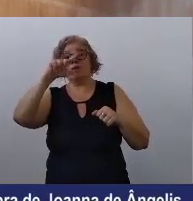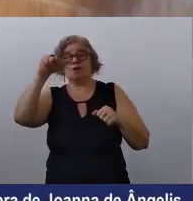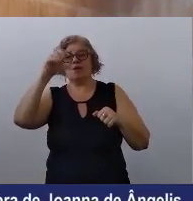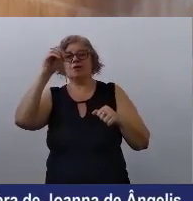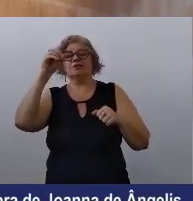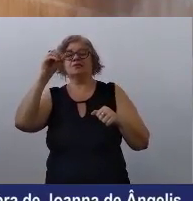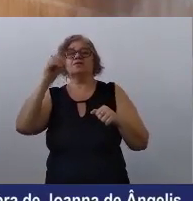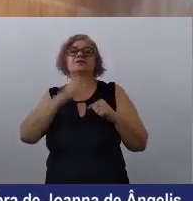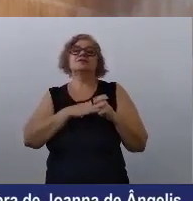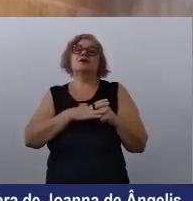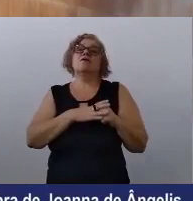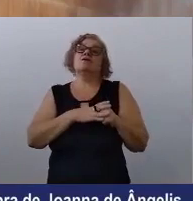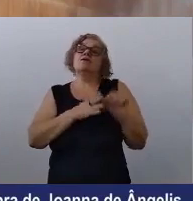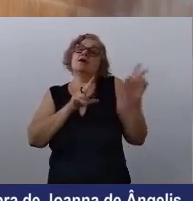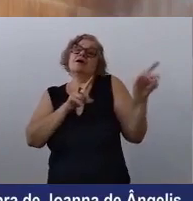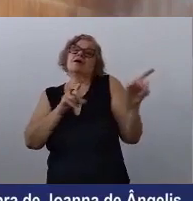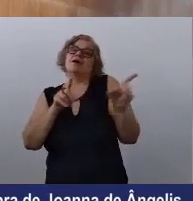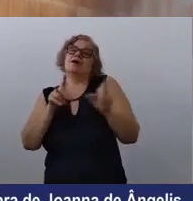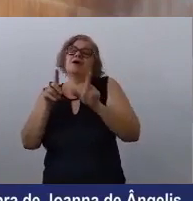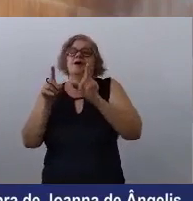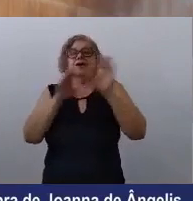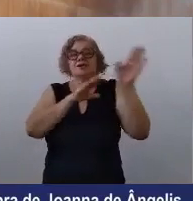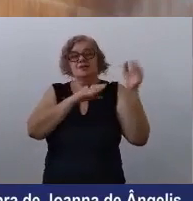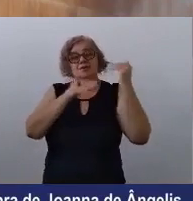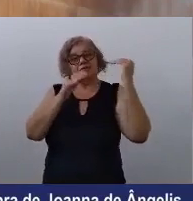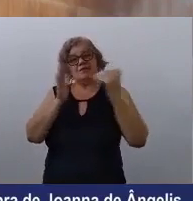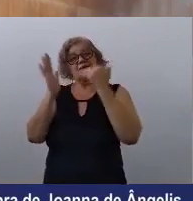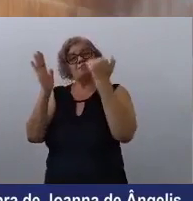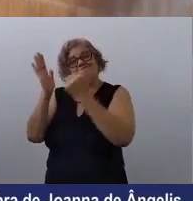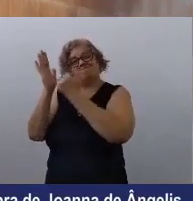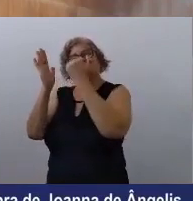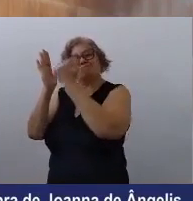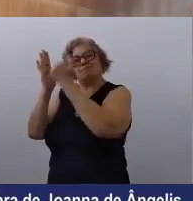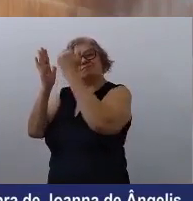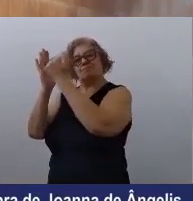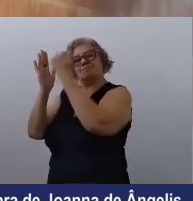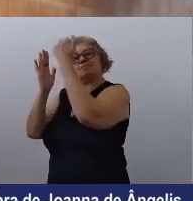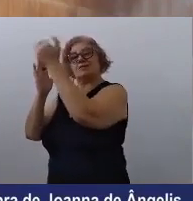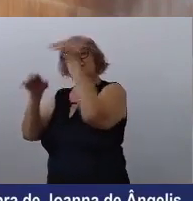aspirante a abadesa, foram